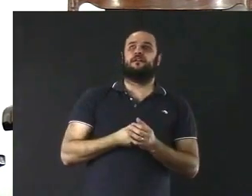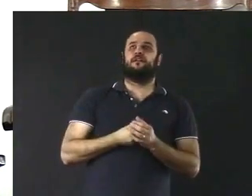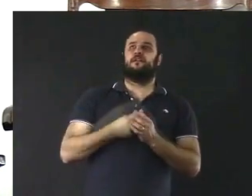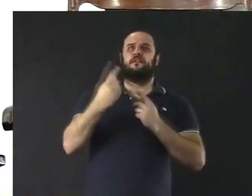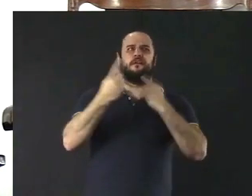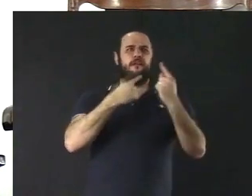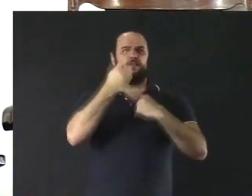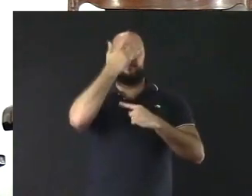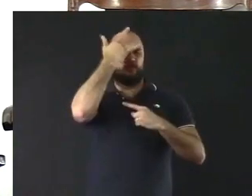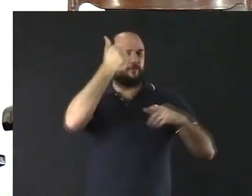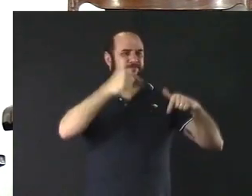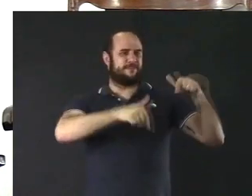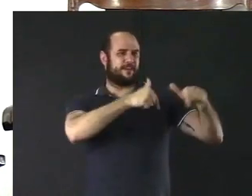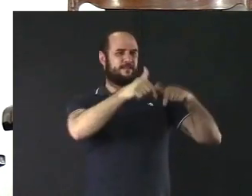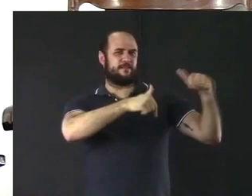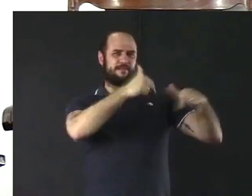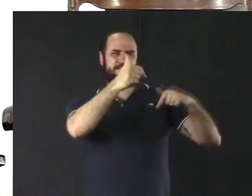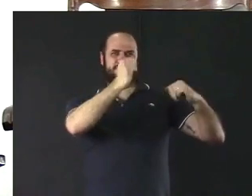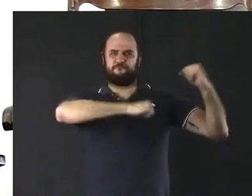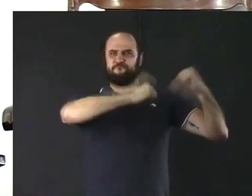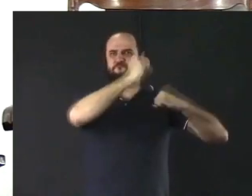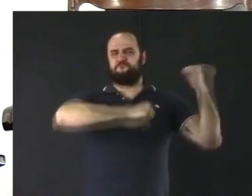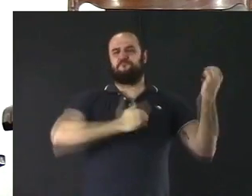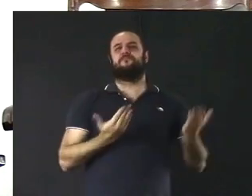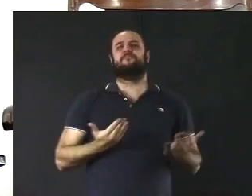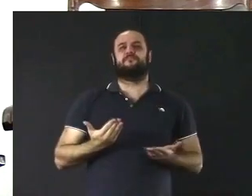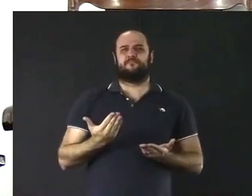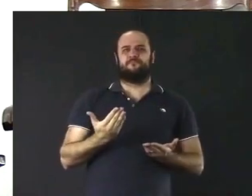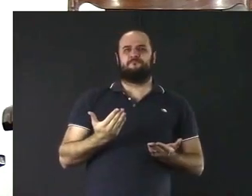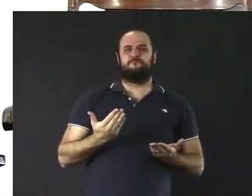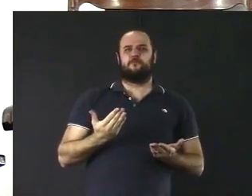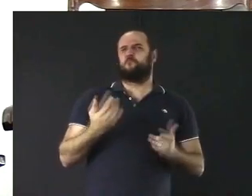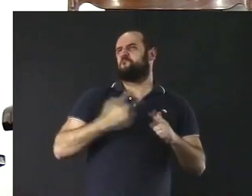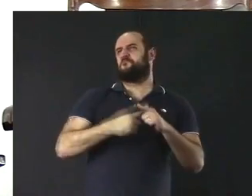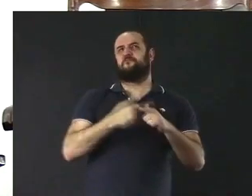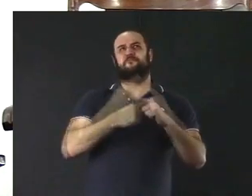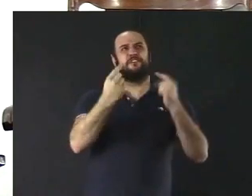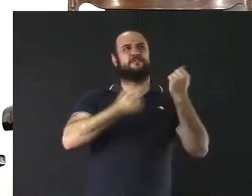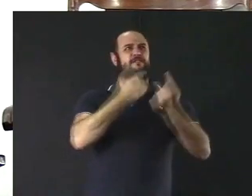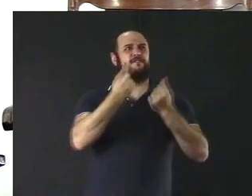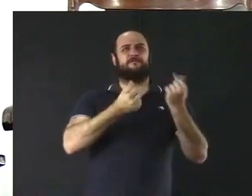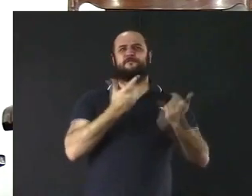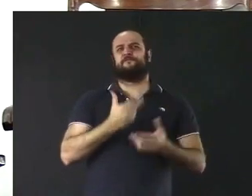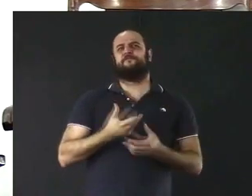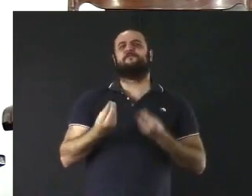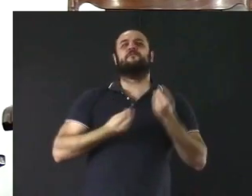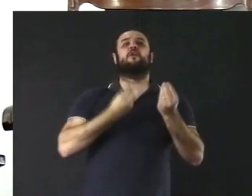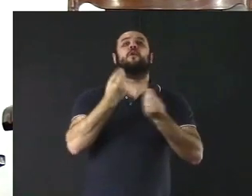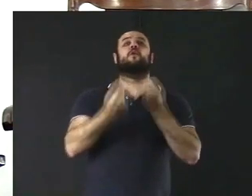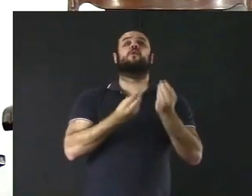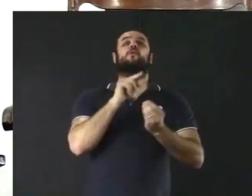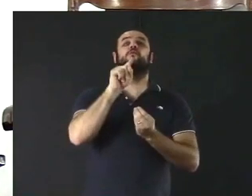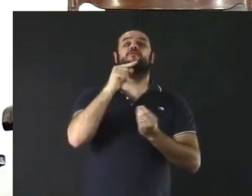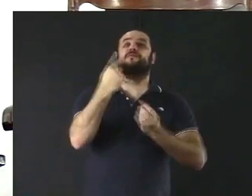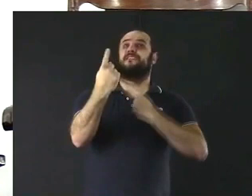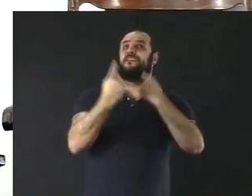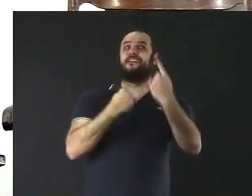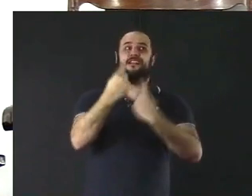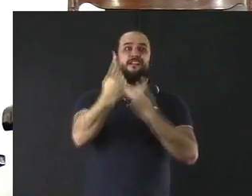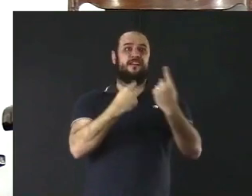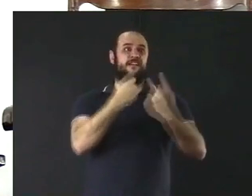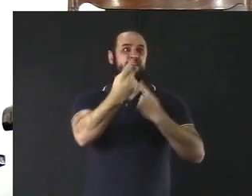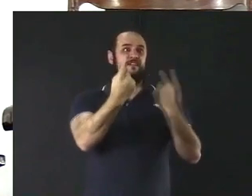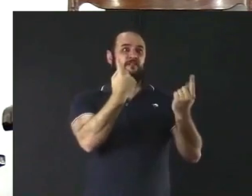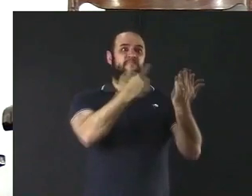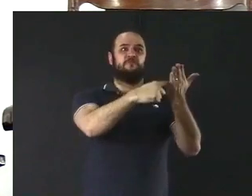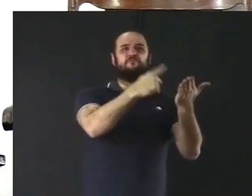os seus empregados diante dessa crise econômica e financeira? Como você está se relacionando, talvez com uma